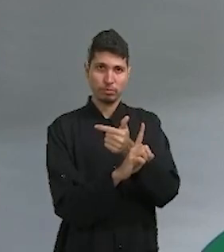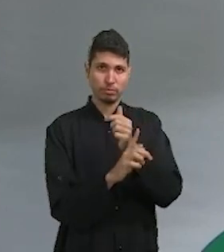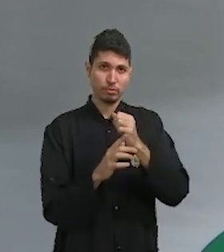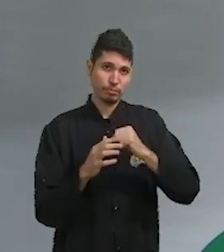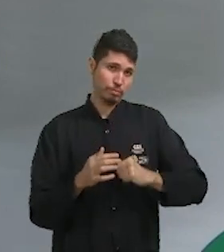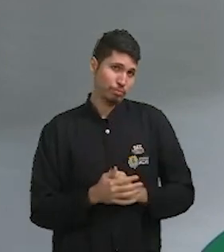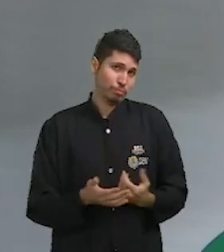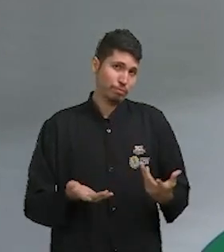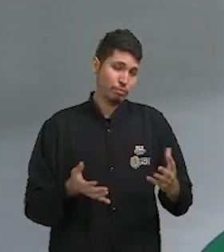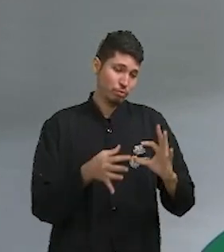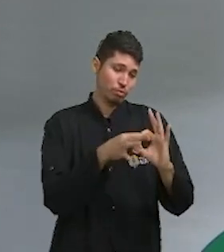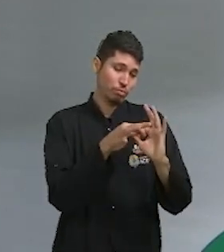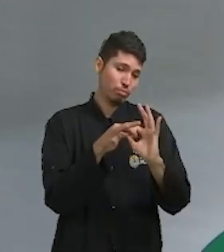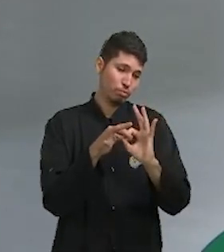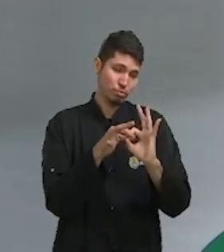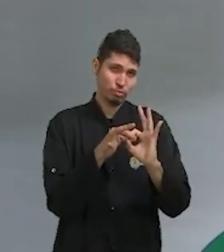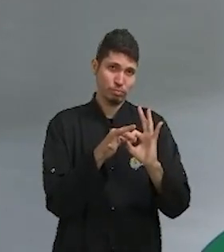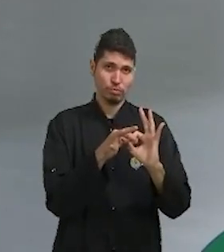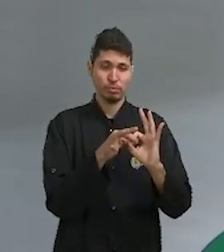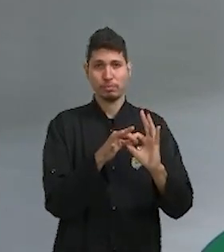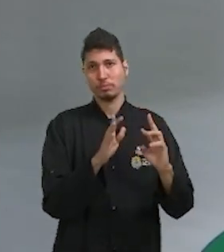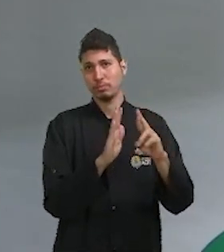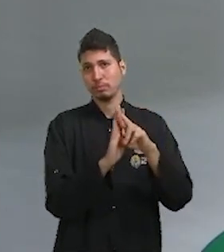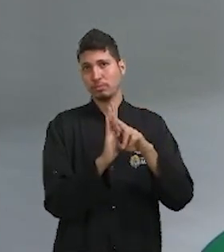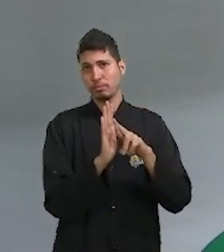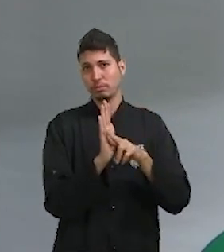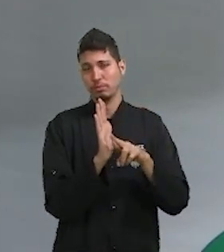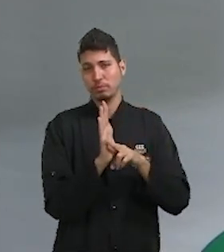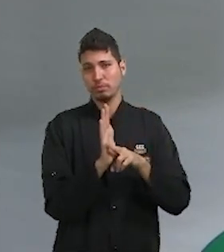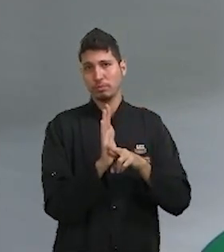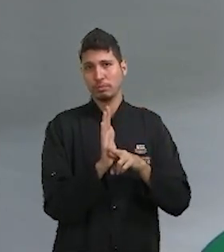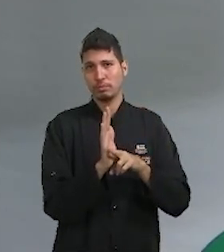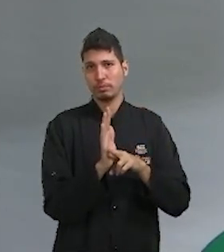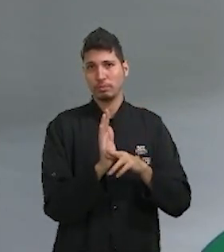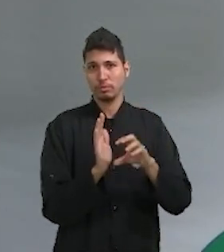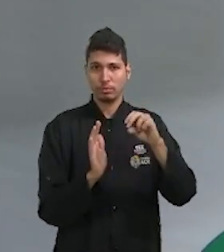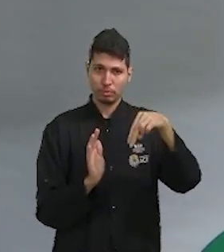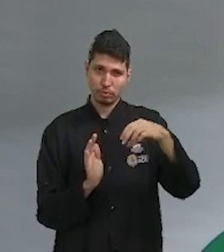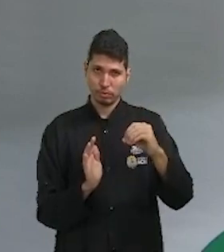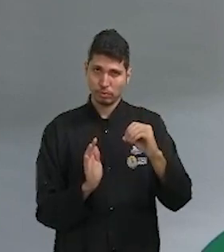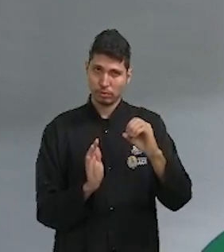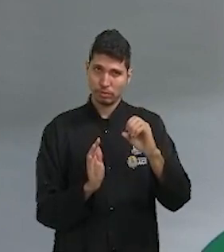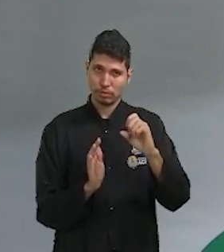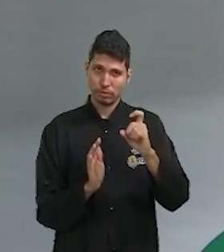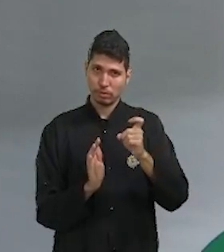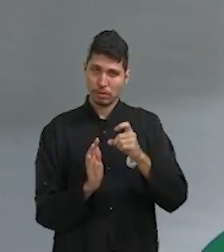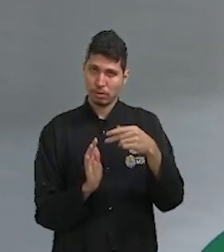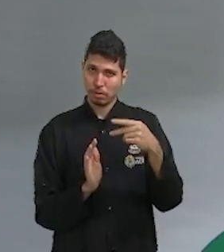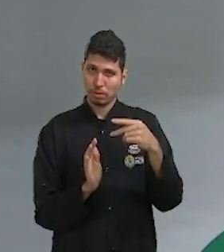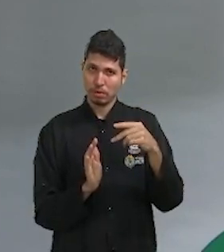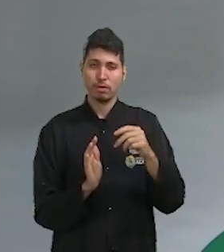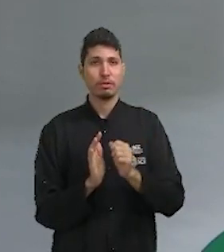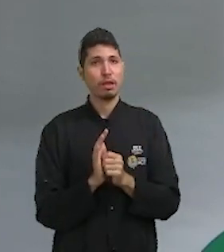bem fácil, né? O NOx dele vai ser a própria carga. Então, ele não vai possuir NOx igual a 0.